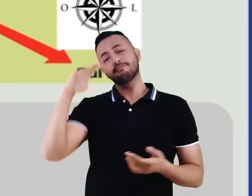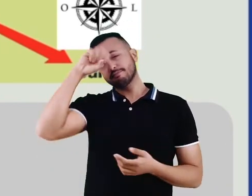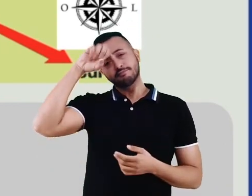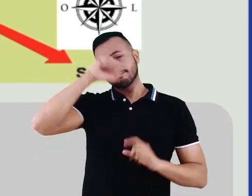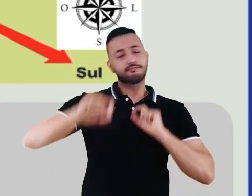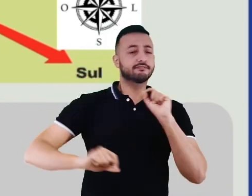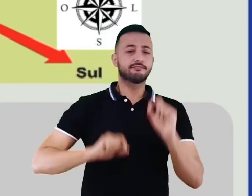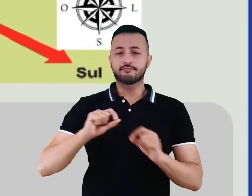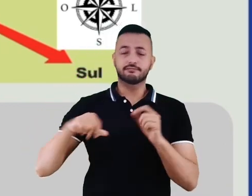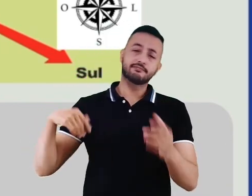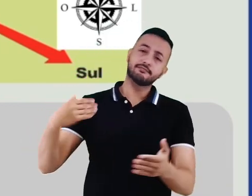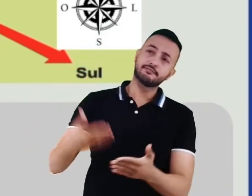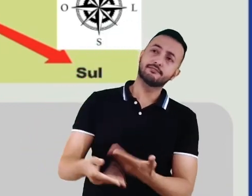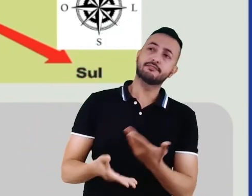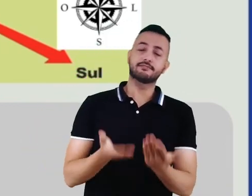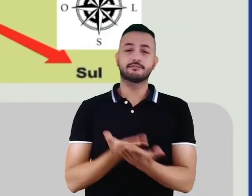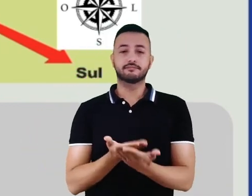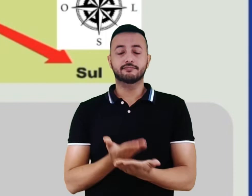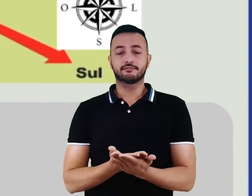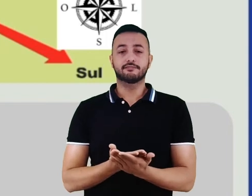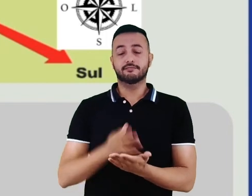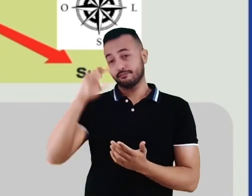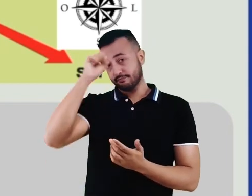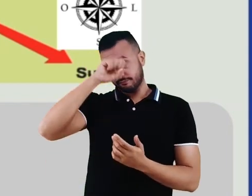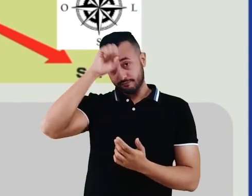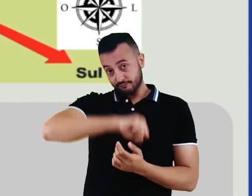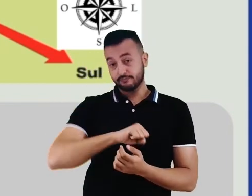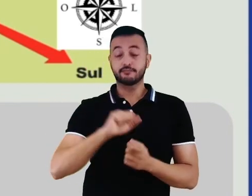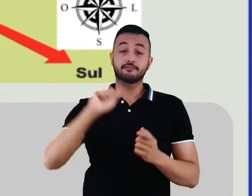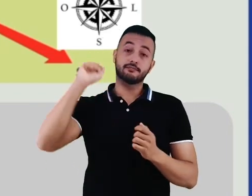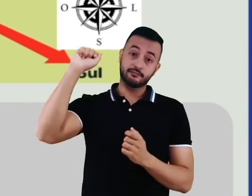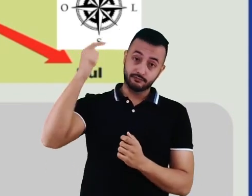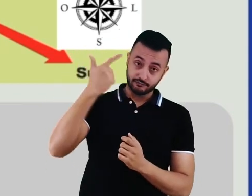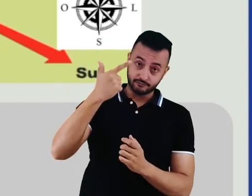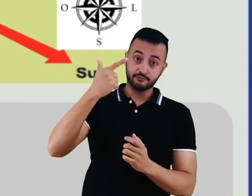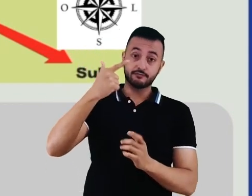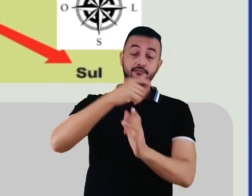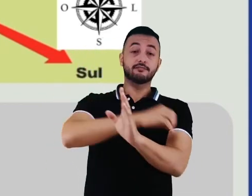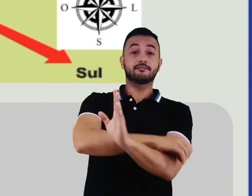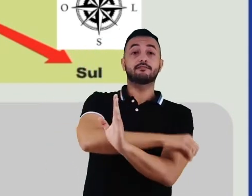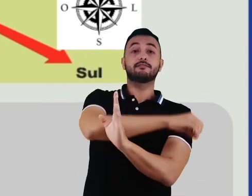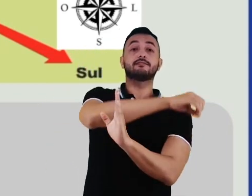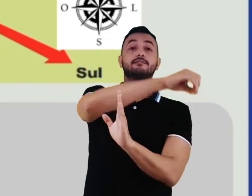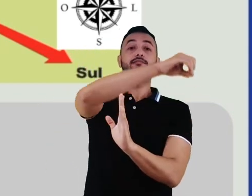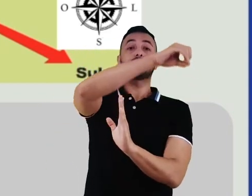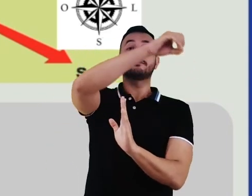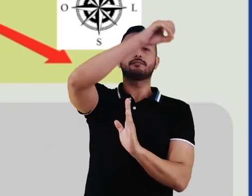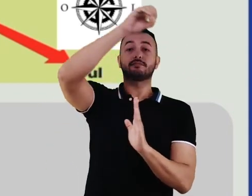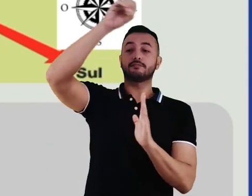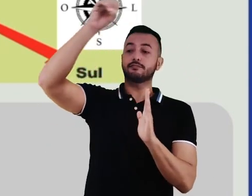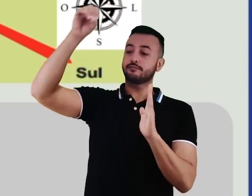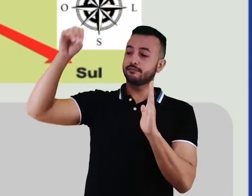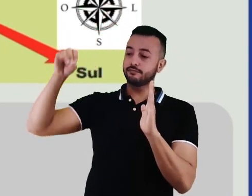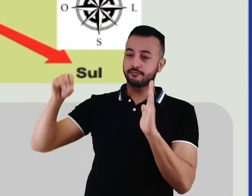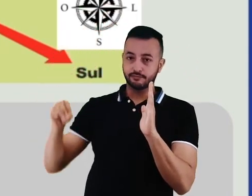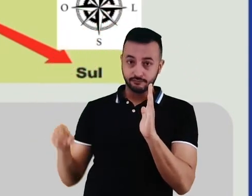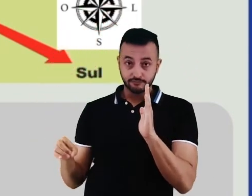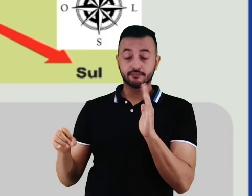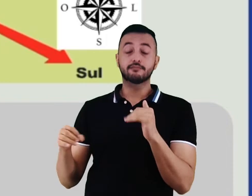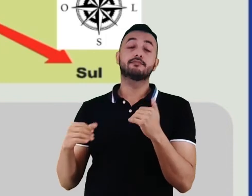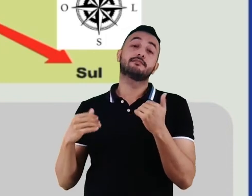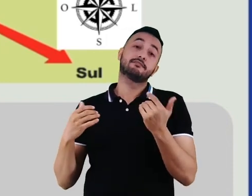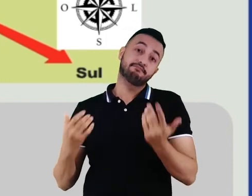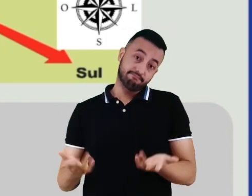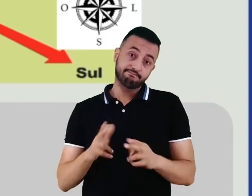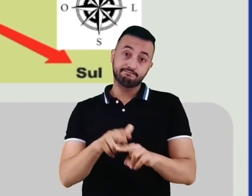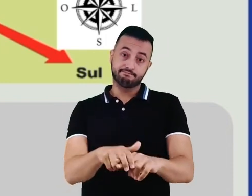aprendeu até agora nessa aula? Aprendemos que o Sol nasce e que o Sol se põe. E que